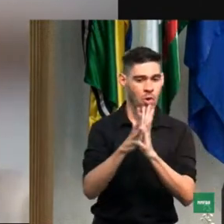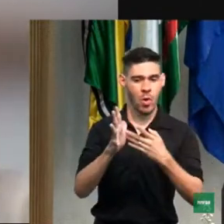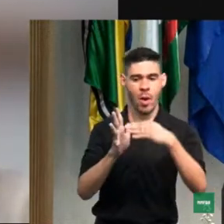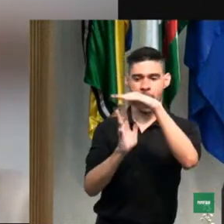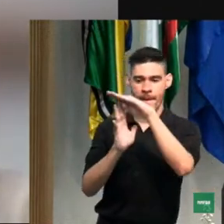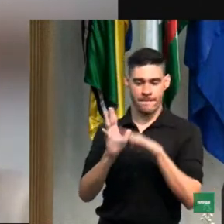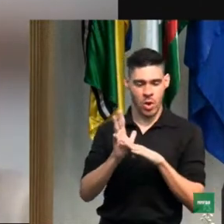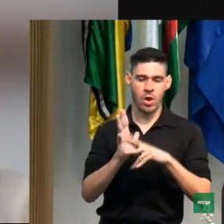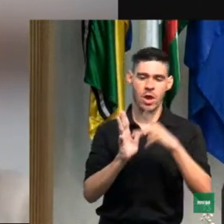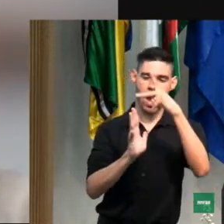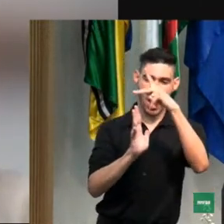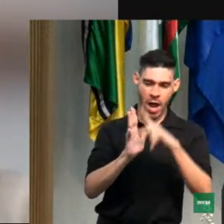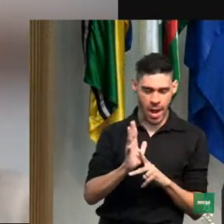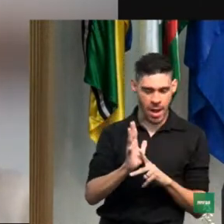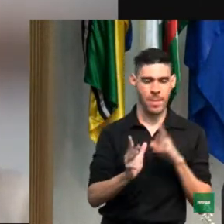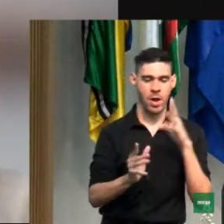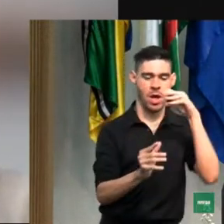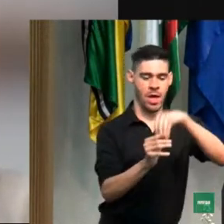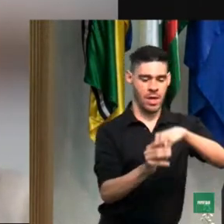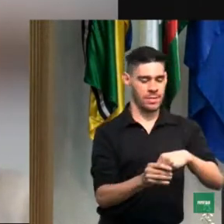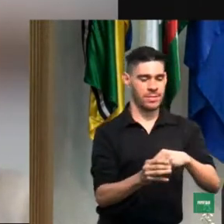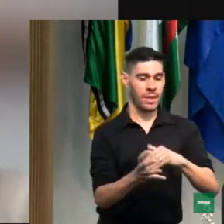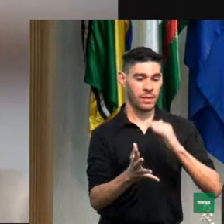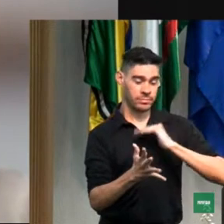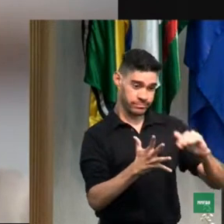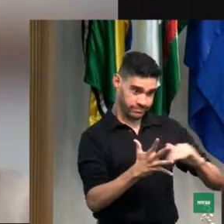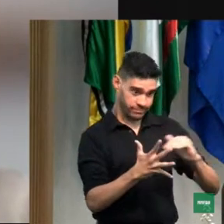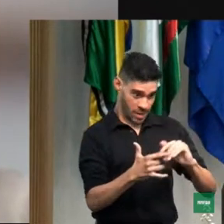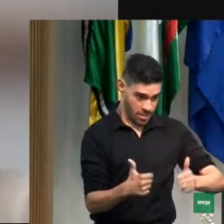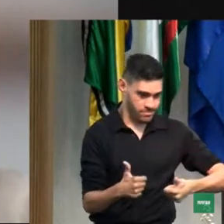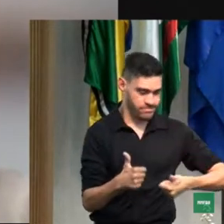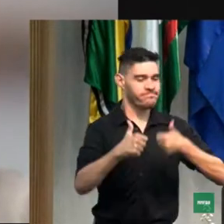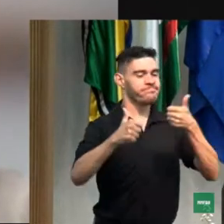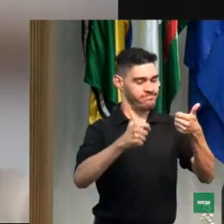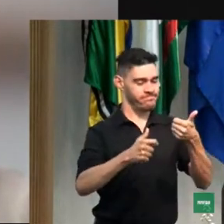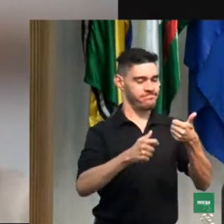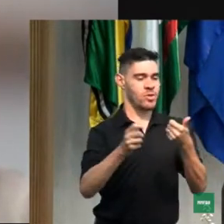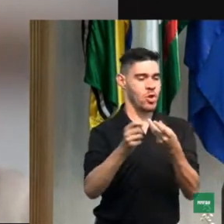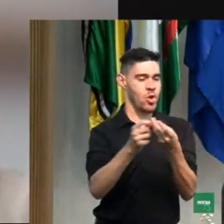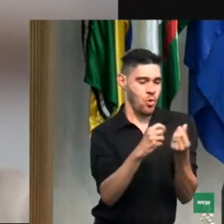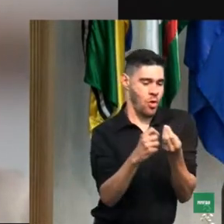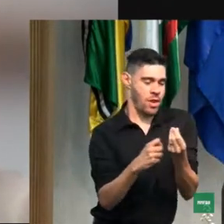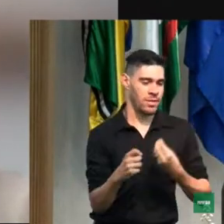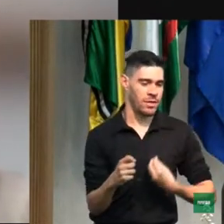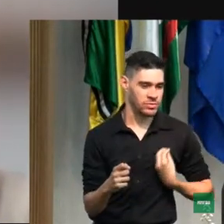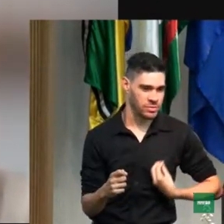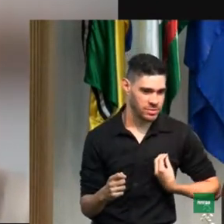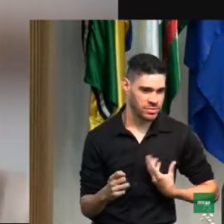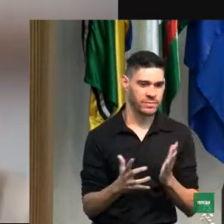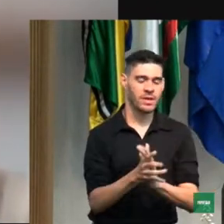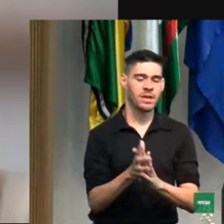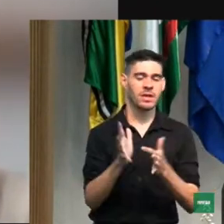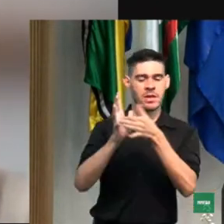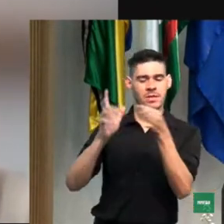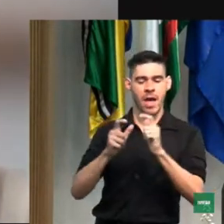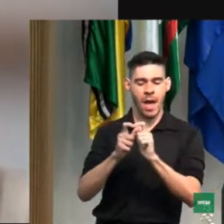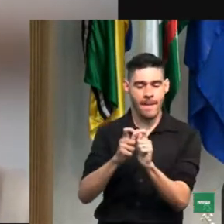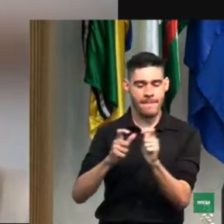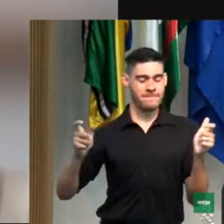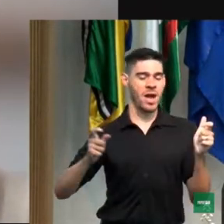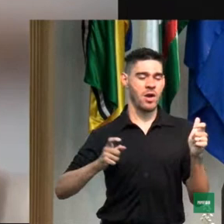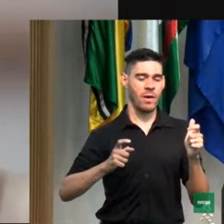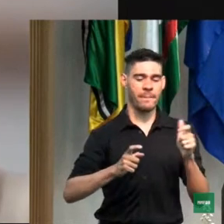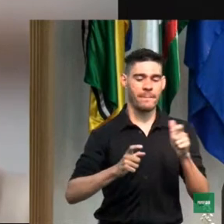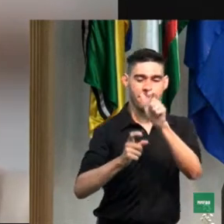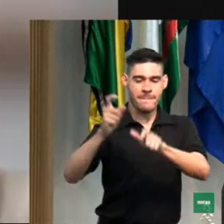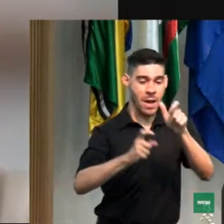tem dentro da secretaria que melhora assim a qualidade de vida e destaca maior tempo para que essas pessoas